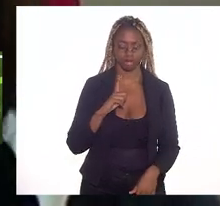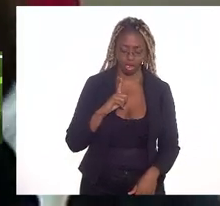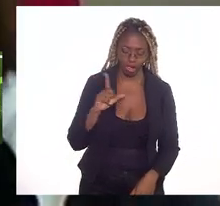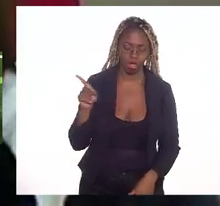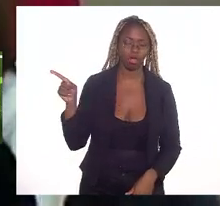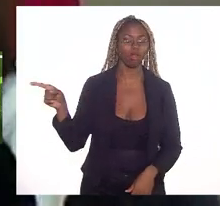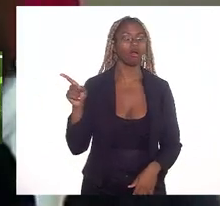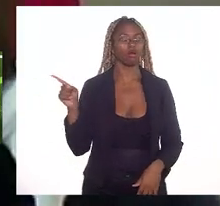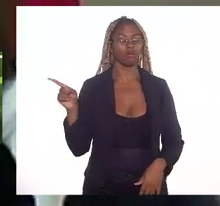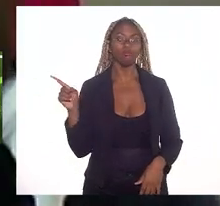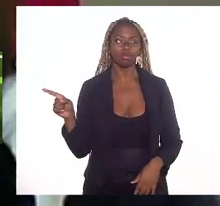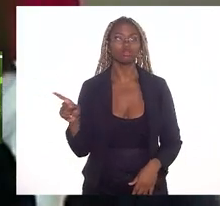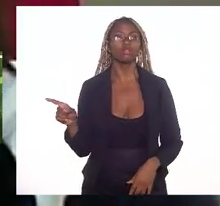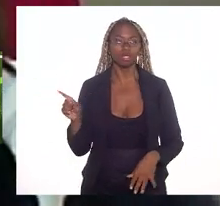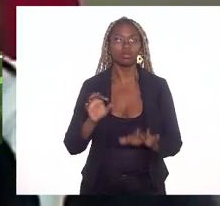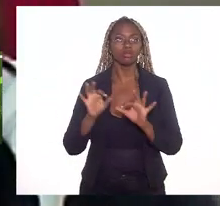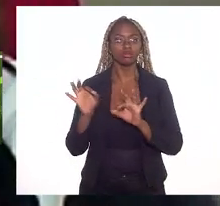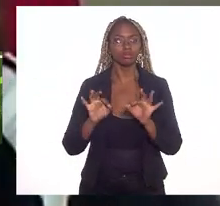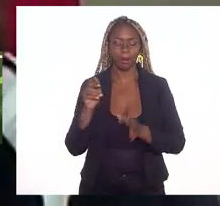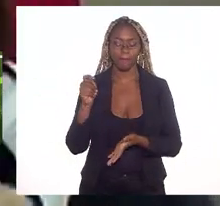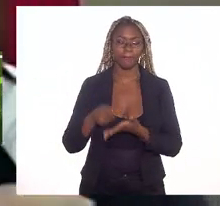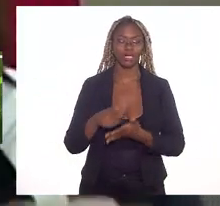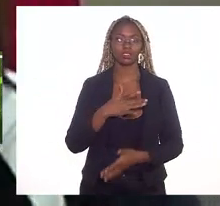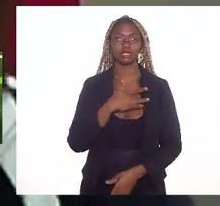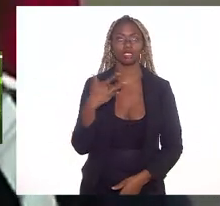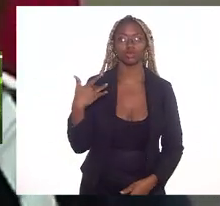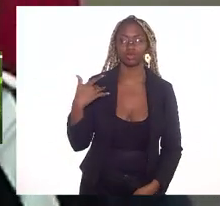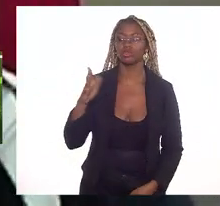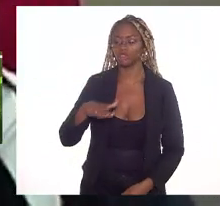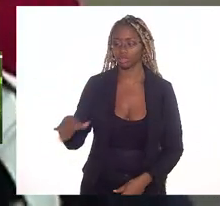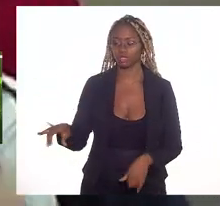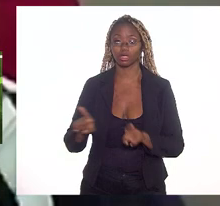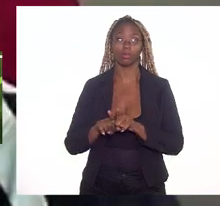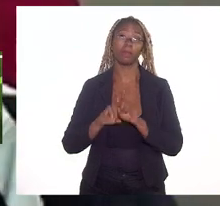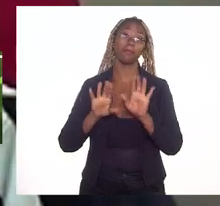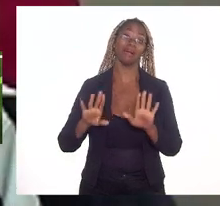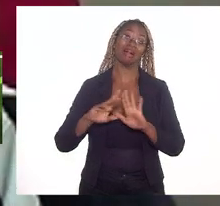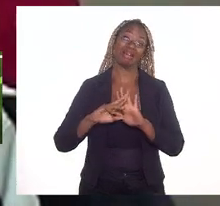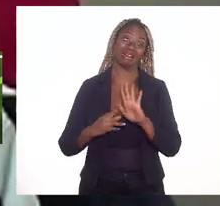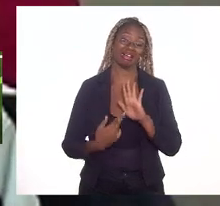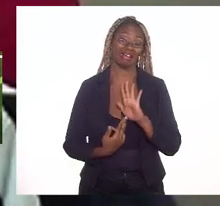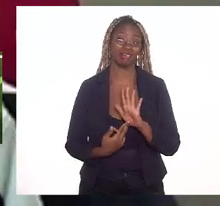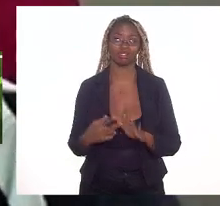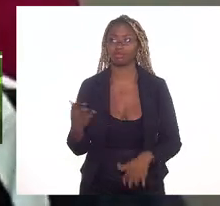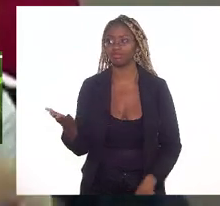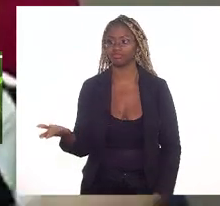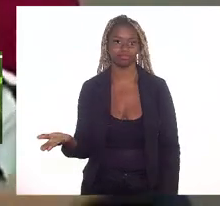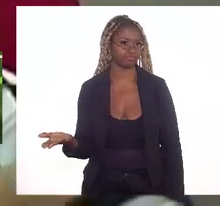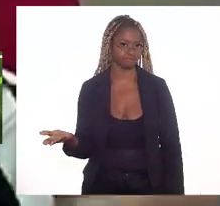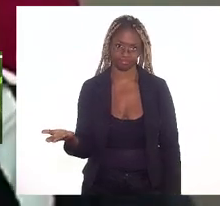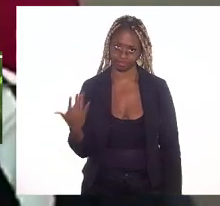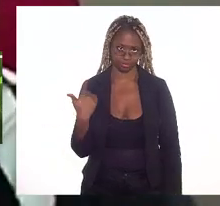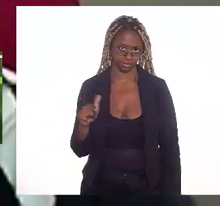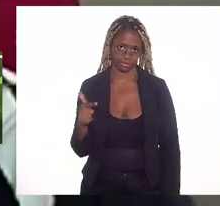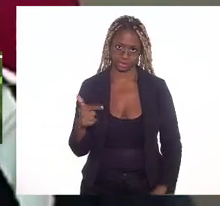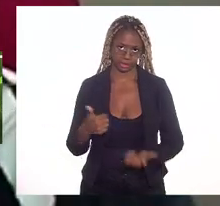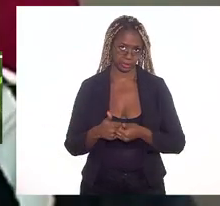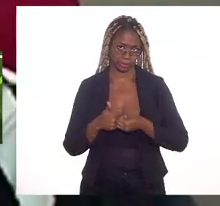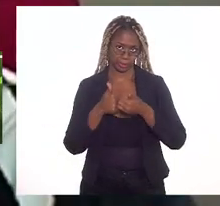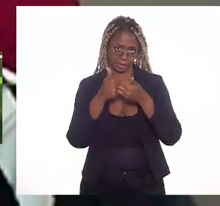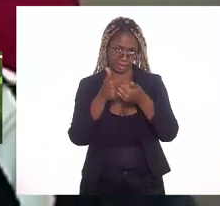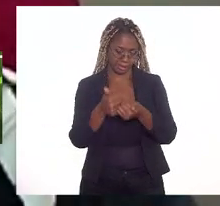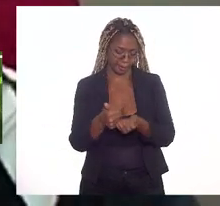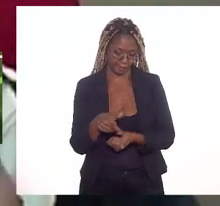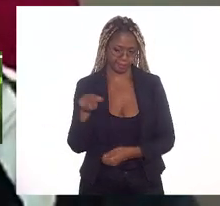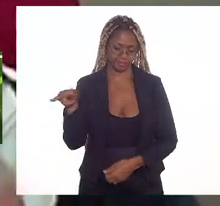plano de saúde, a criança também, mas como é de regra, esse plano não está acompanhando, né? Não